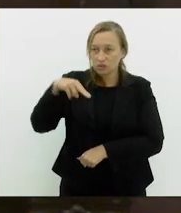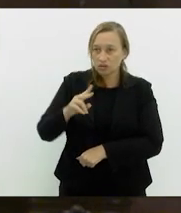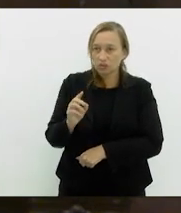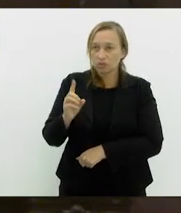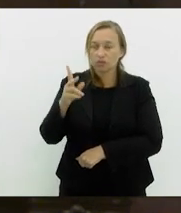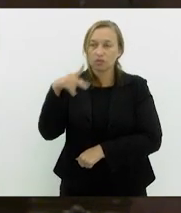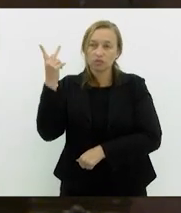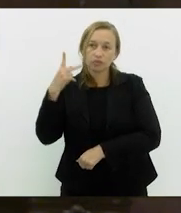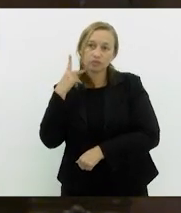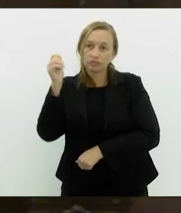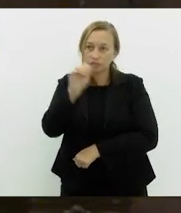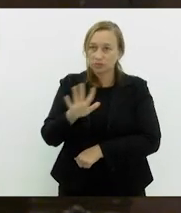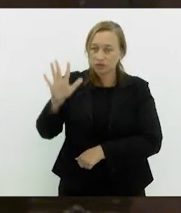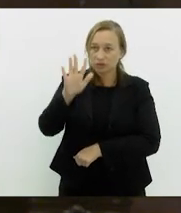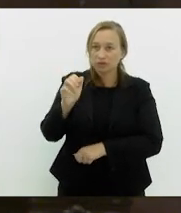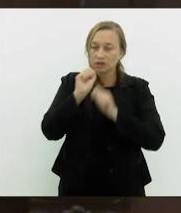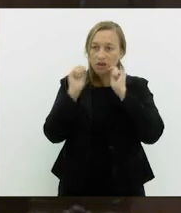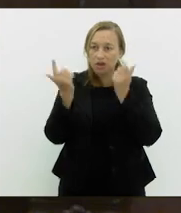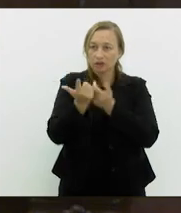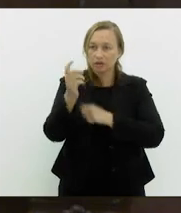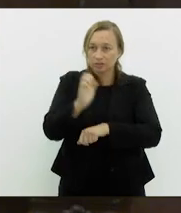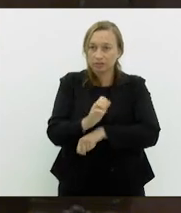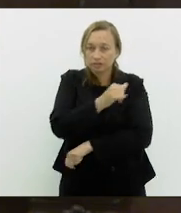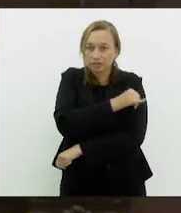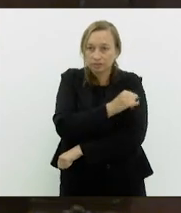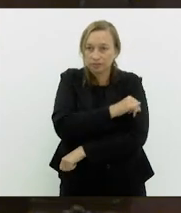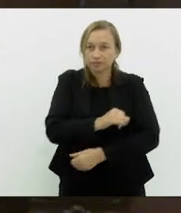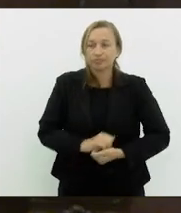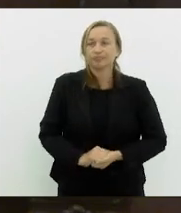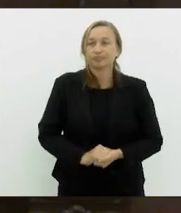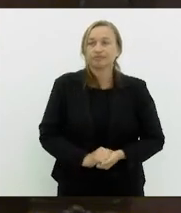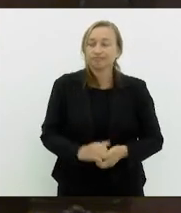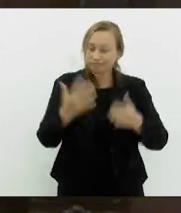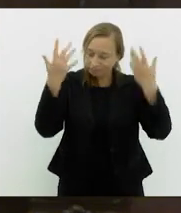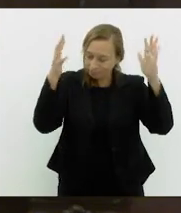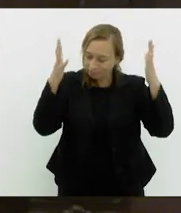Assembleia Legislativa do Estado do Rio de Janeiro.